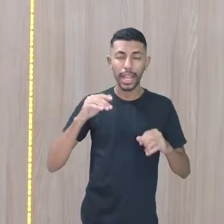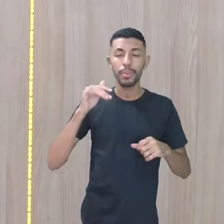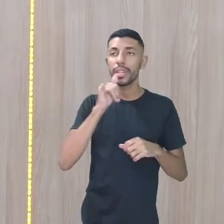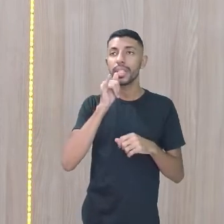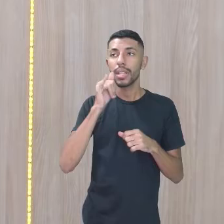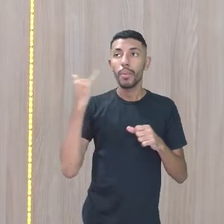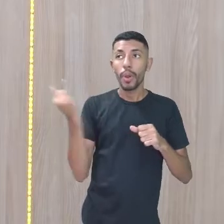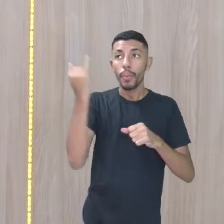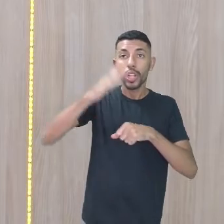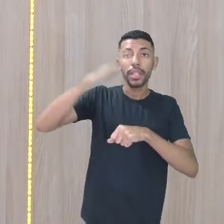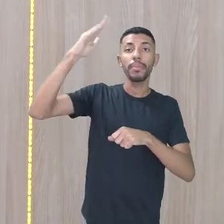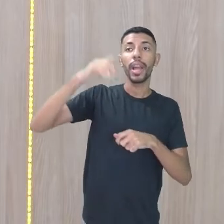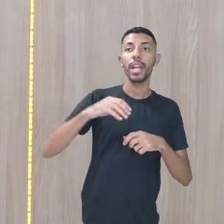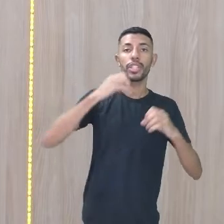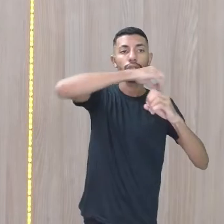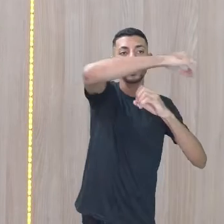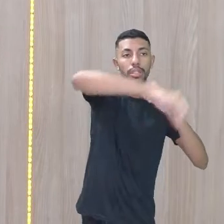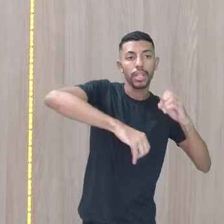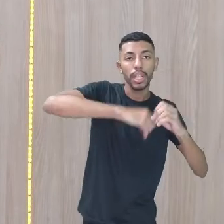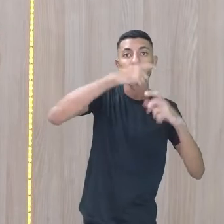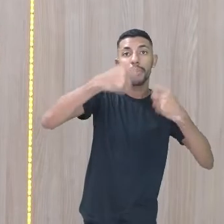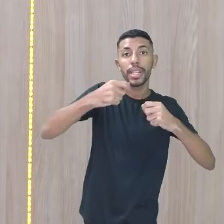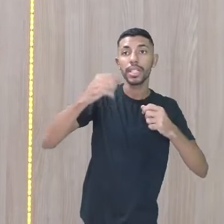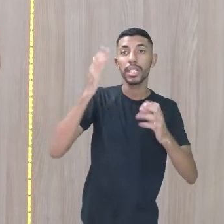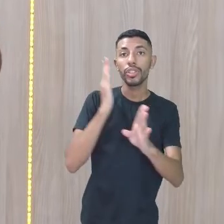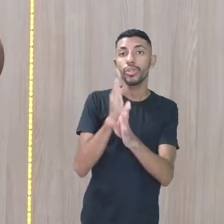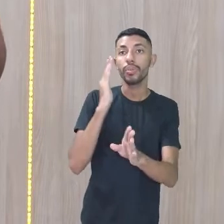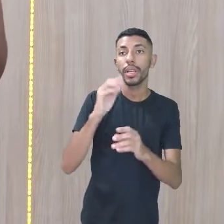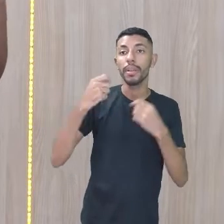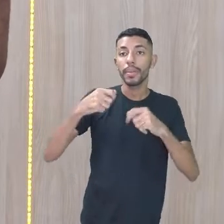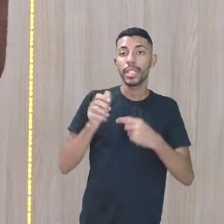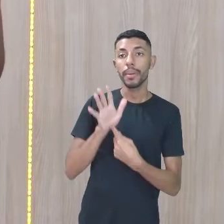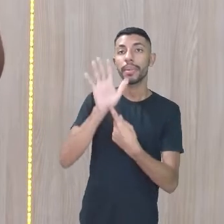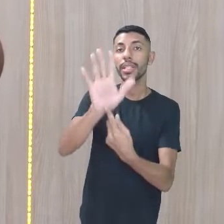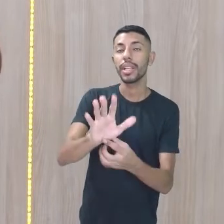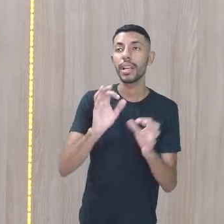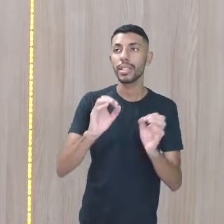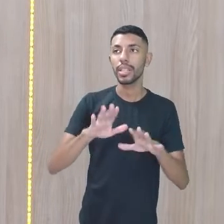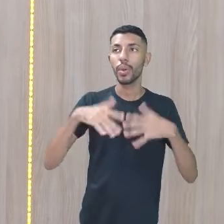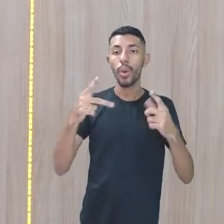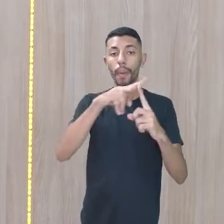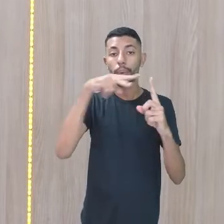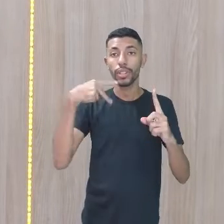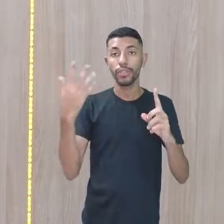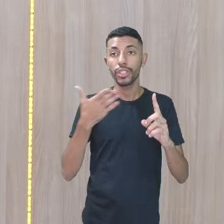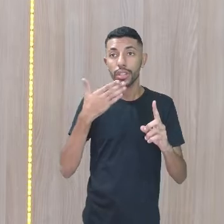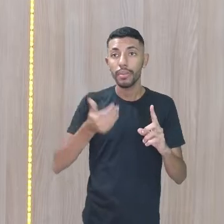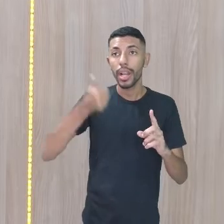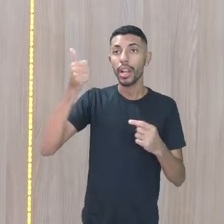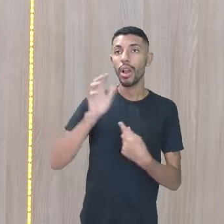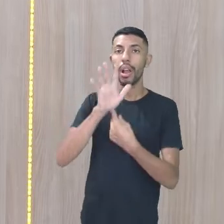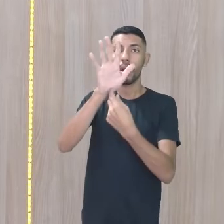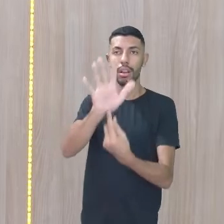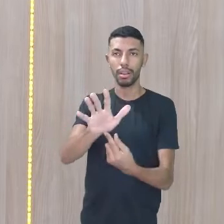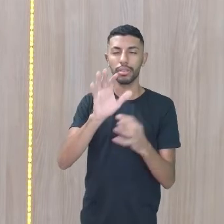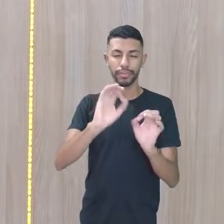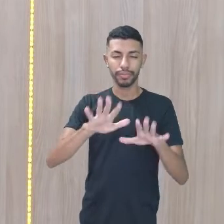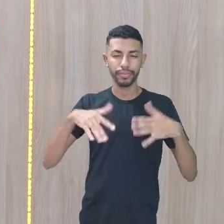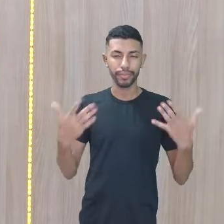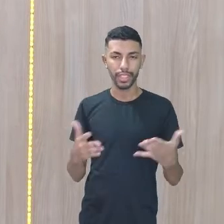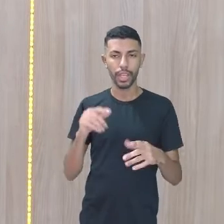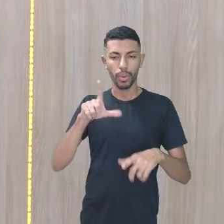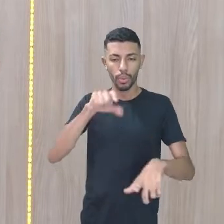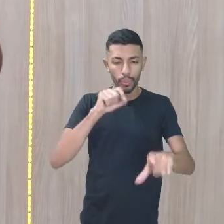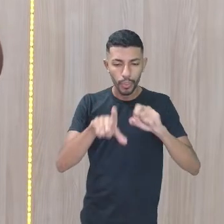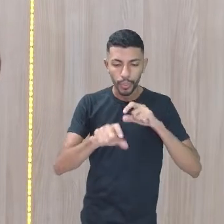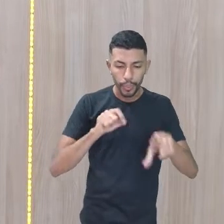saiba sobre o sistema solar, quais são os pontos de vista mais revolucionários sobre ele. Então, eu faço essa seleção